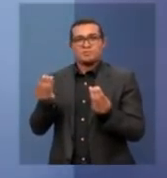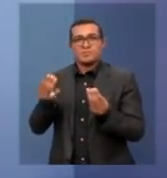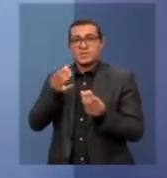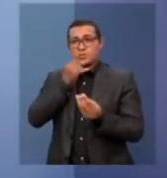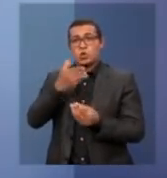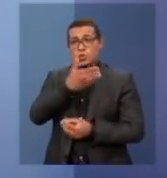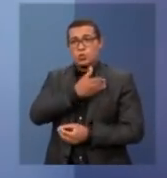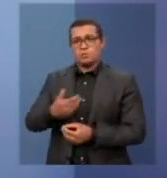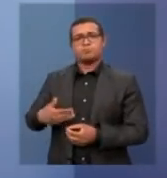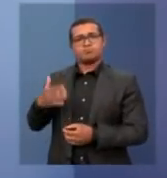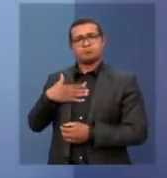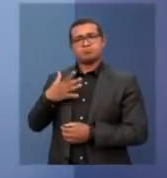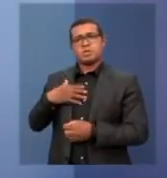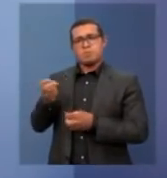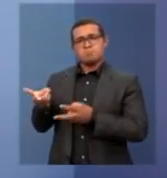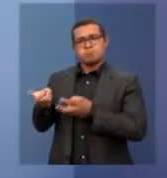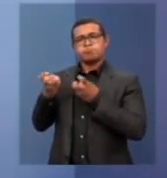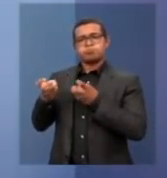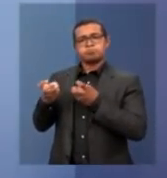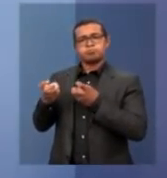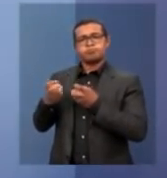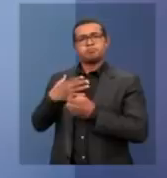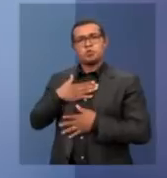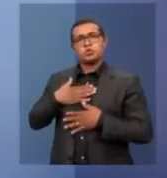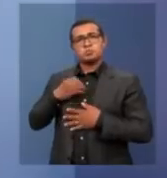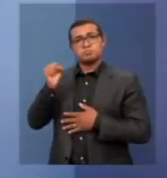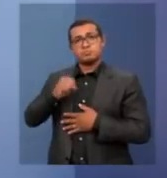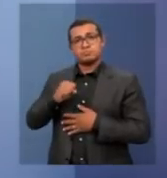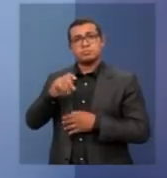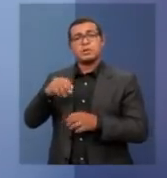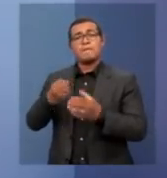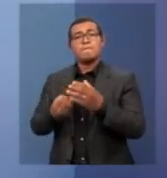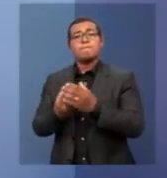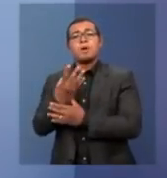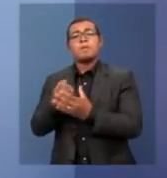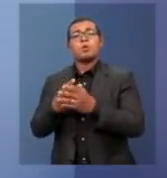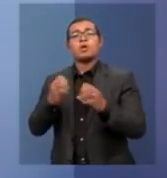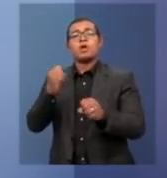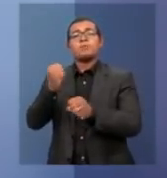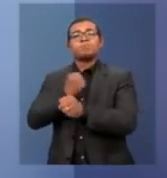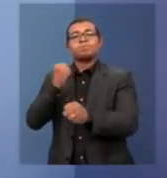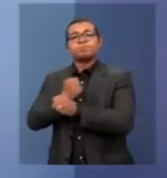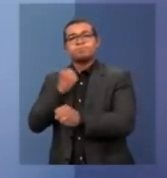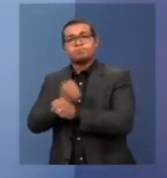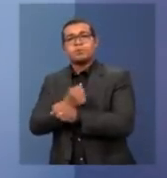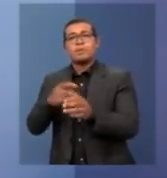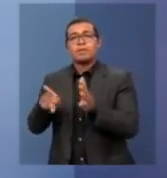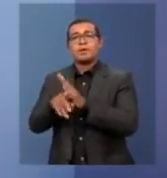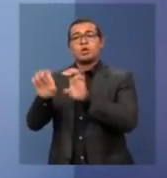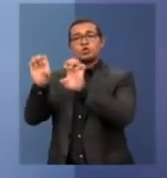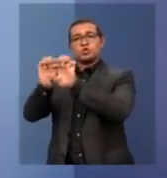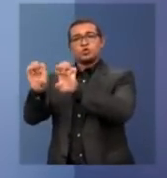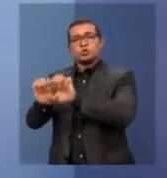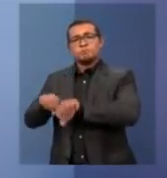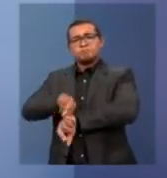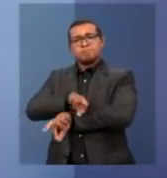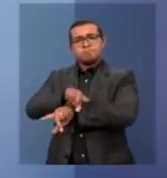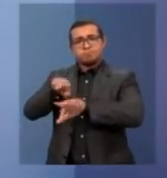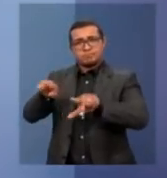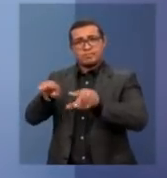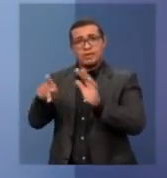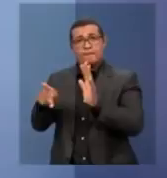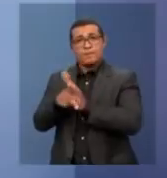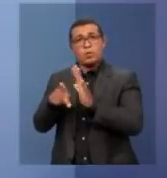bem avaliado e nós fizemos tantas obras em infraestrutura tanto programas na área social que